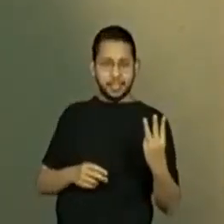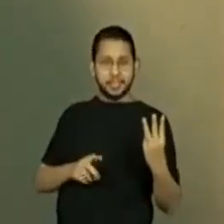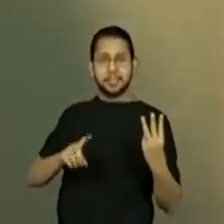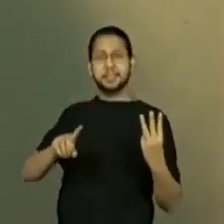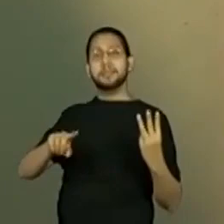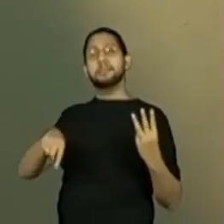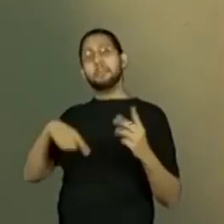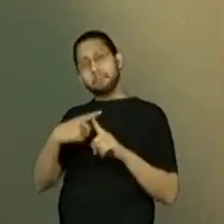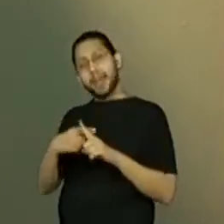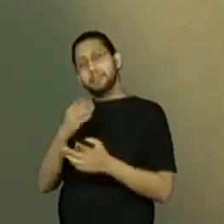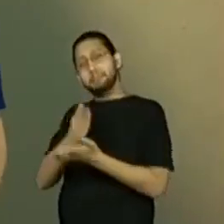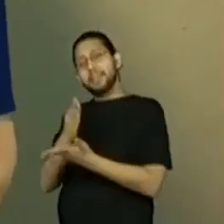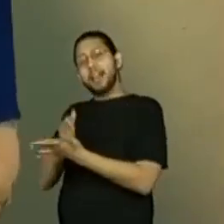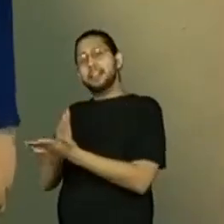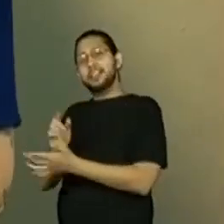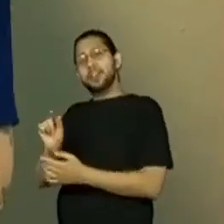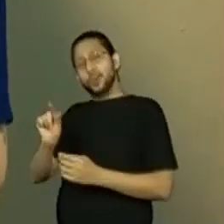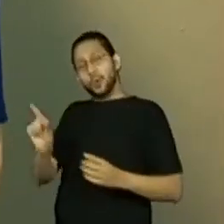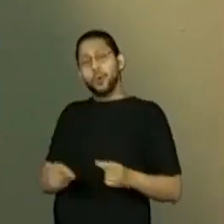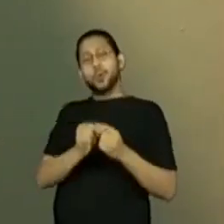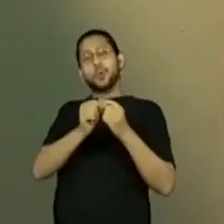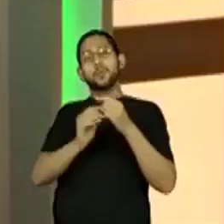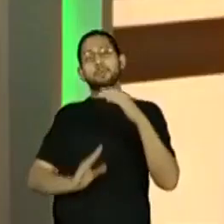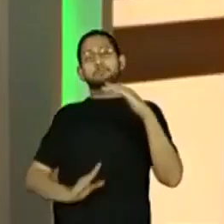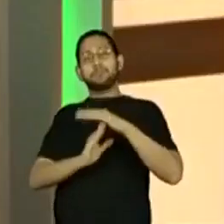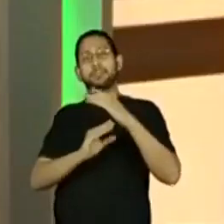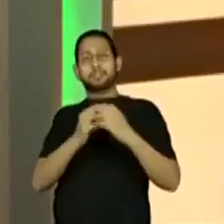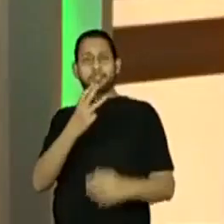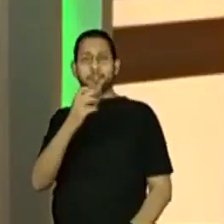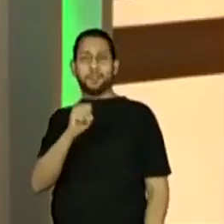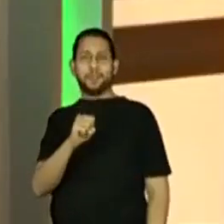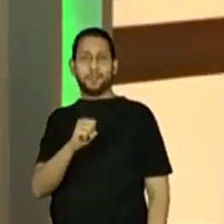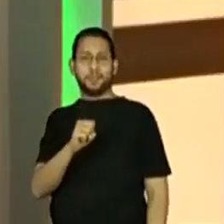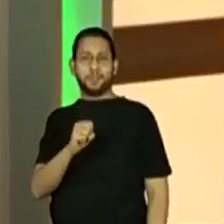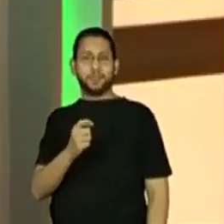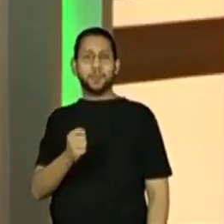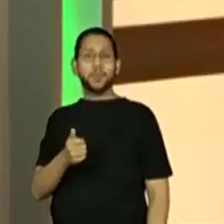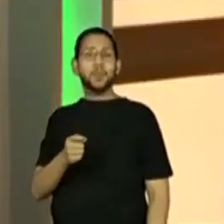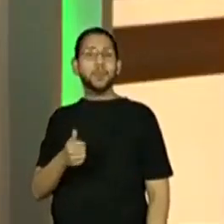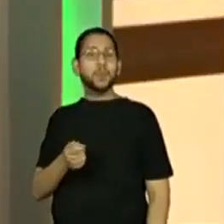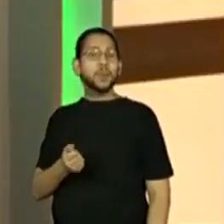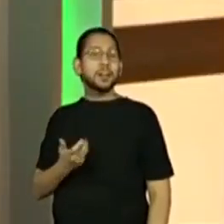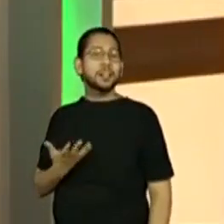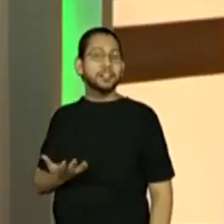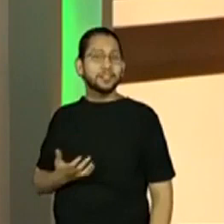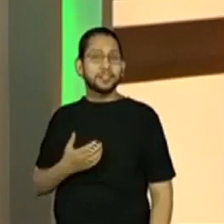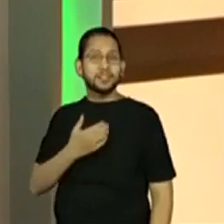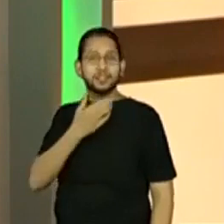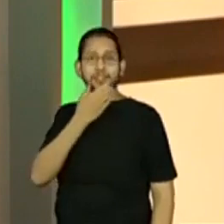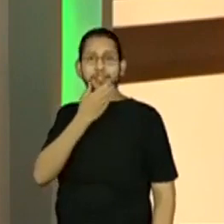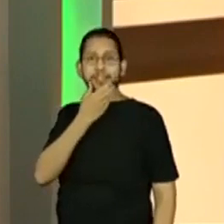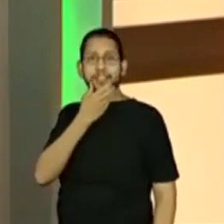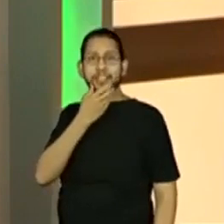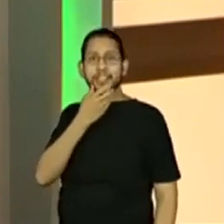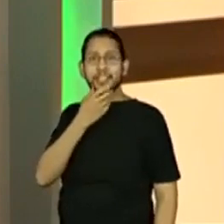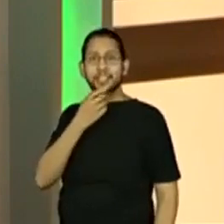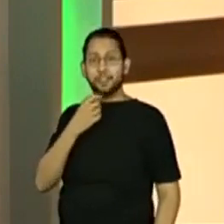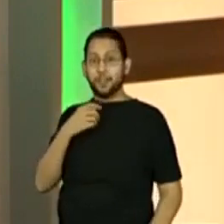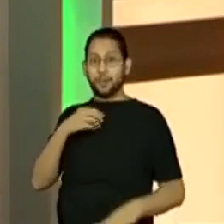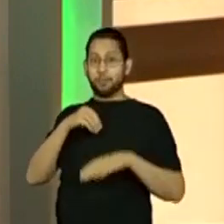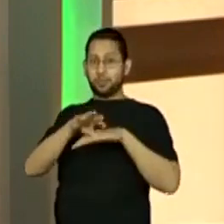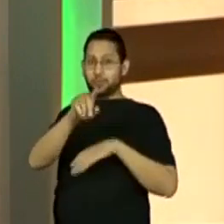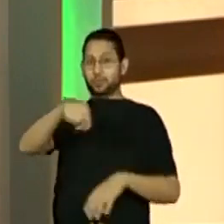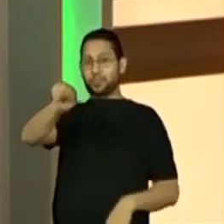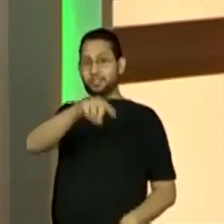pedacinhos para dar a altura do Cristo? Você Nossa. sabe essa resposta? Vamos jogar para eles,